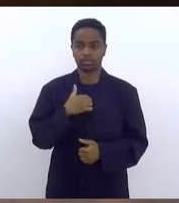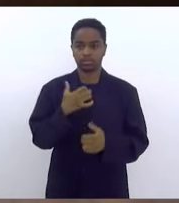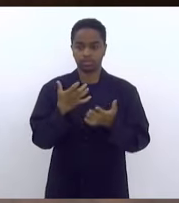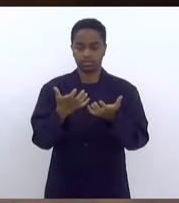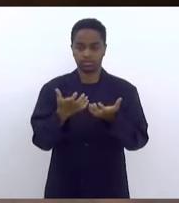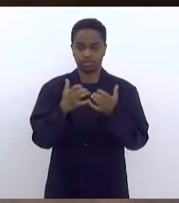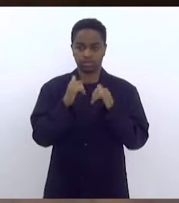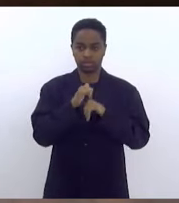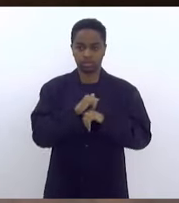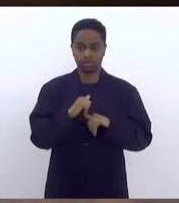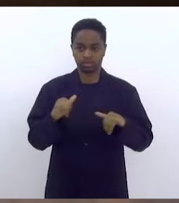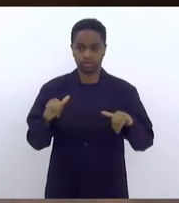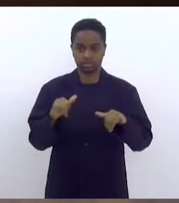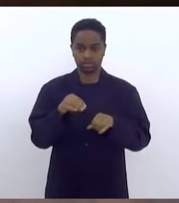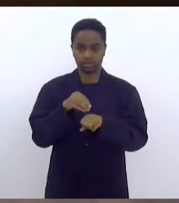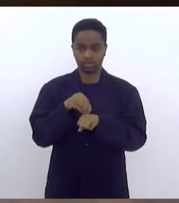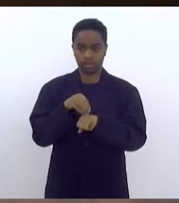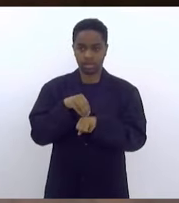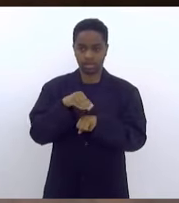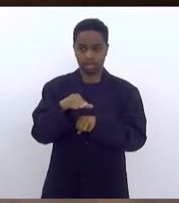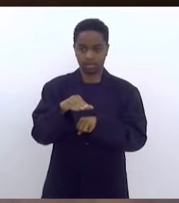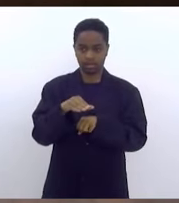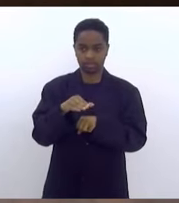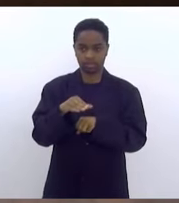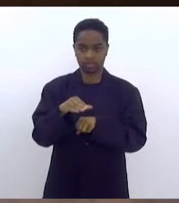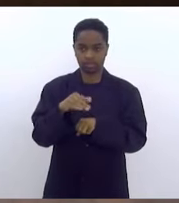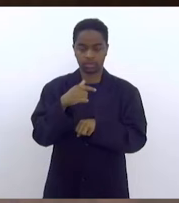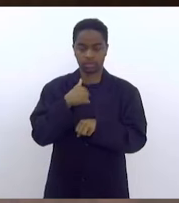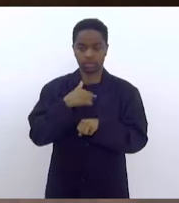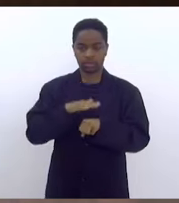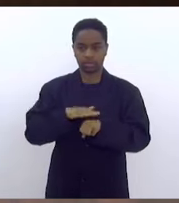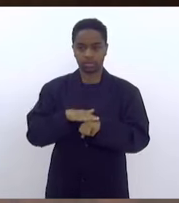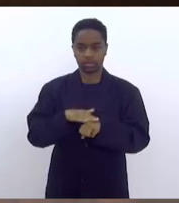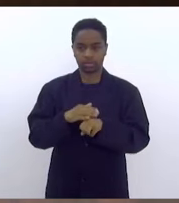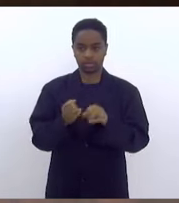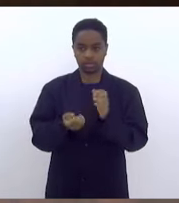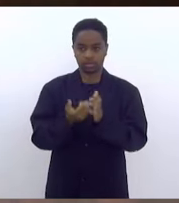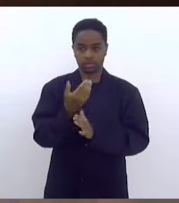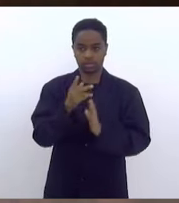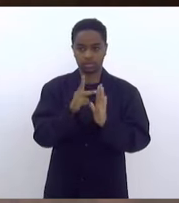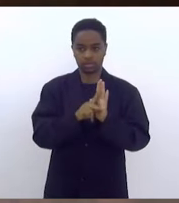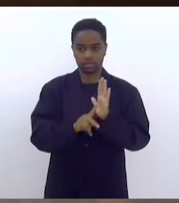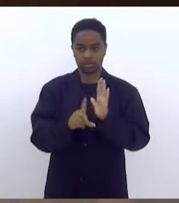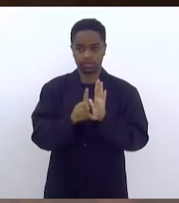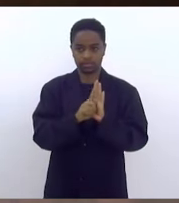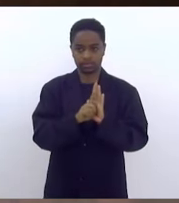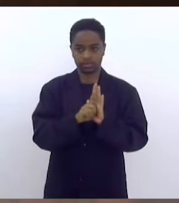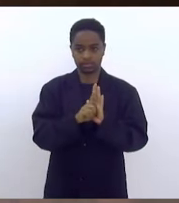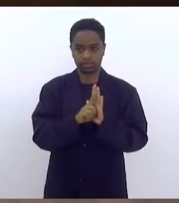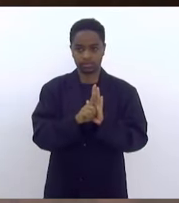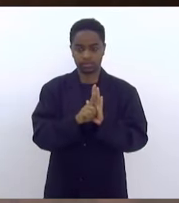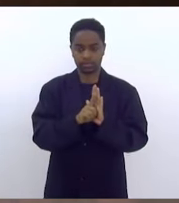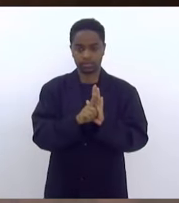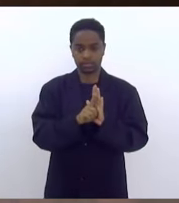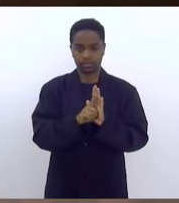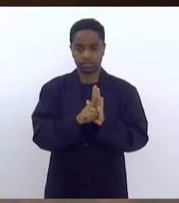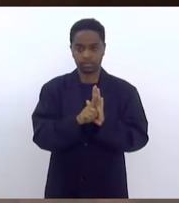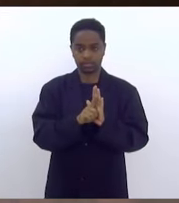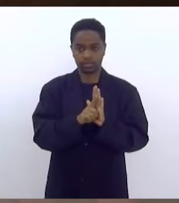dizer, presidente, que essa mensagem que eu elaborei, esse projeto de